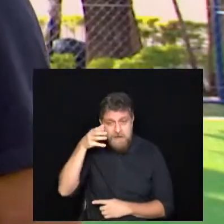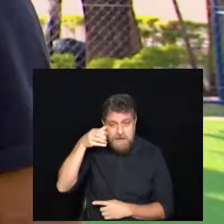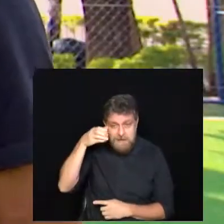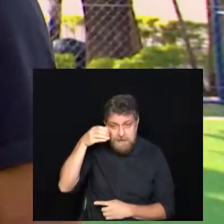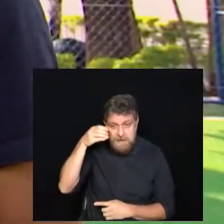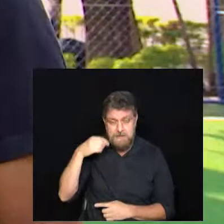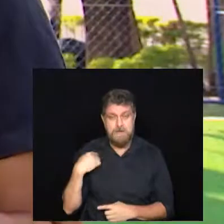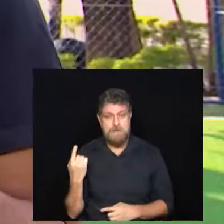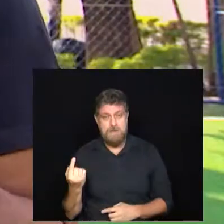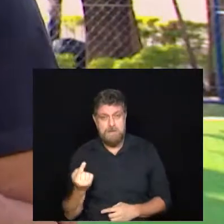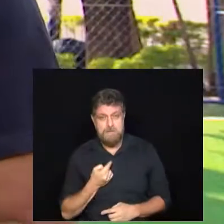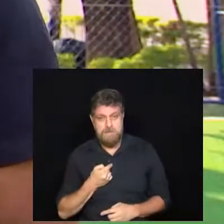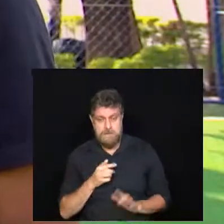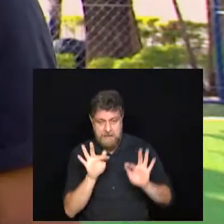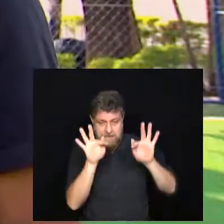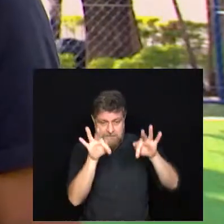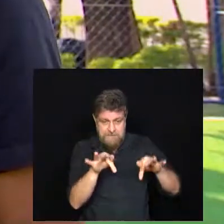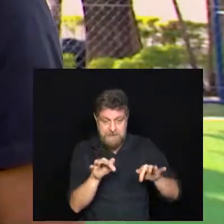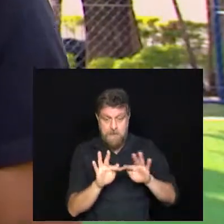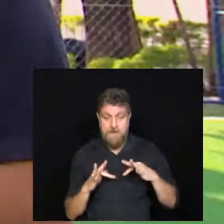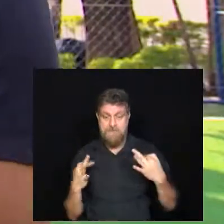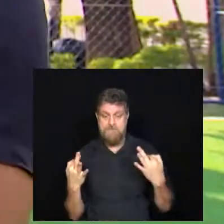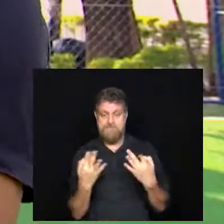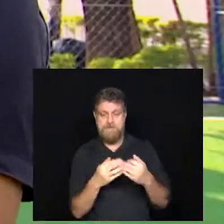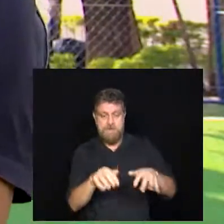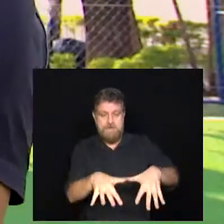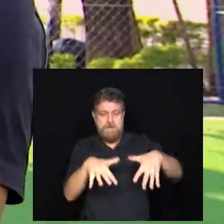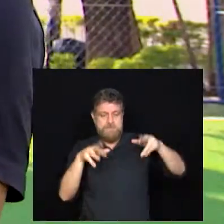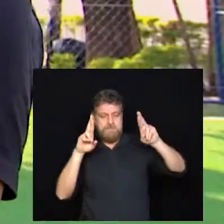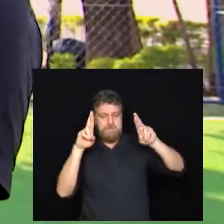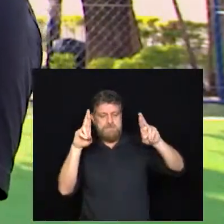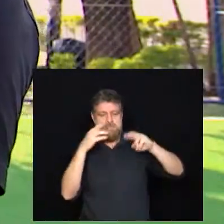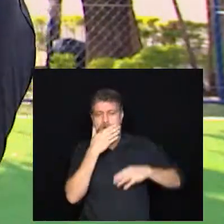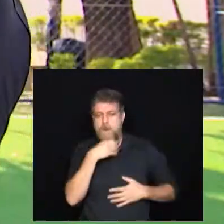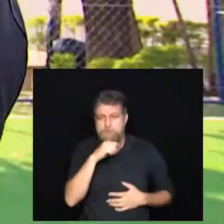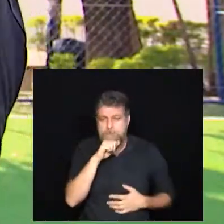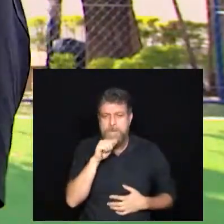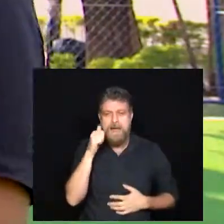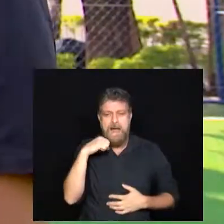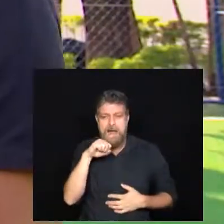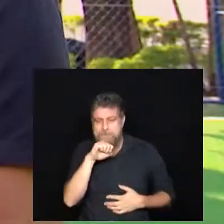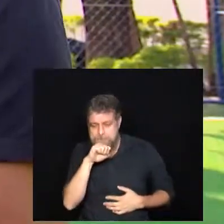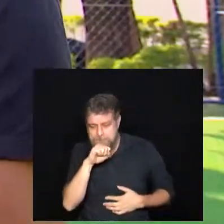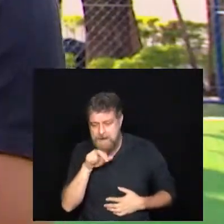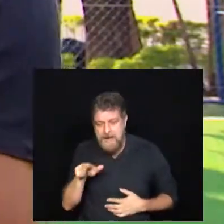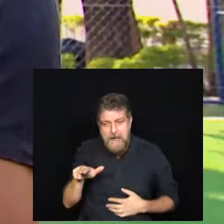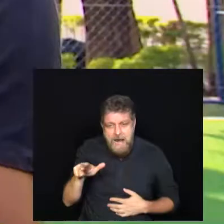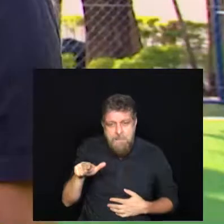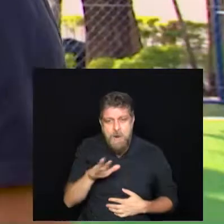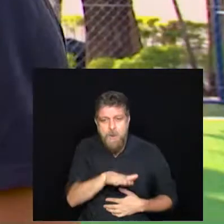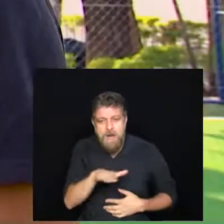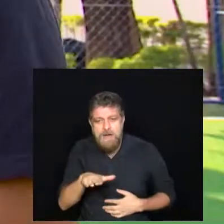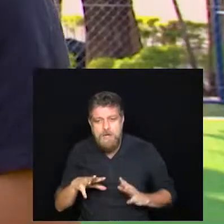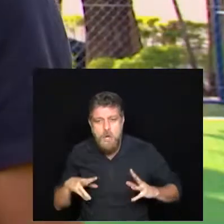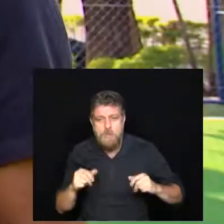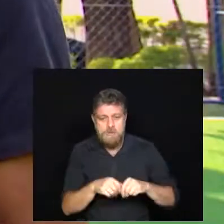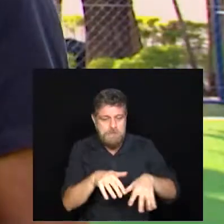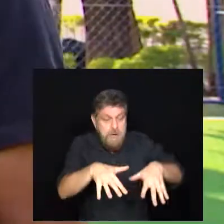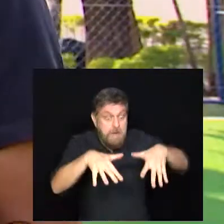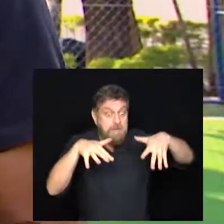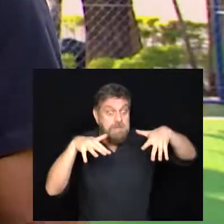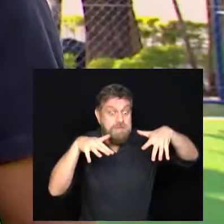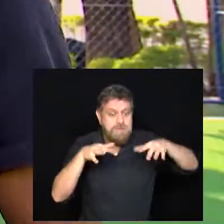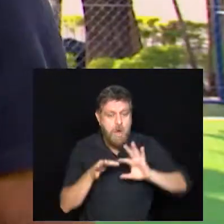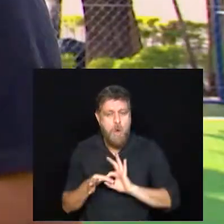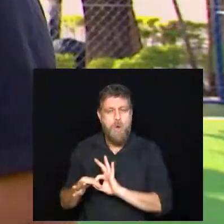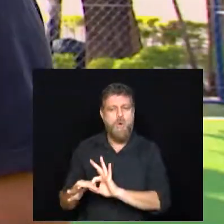final. Você vê famílias, você vê pai, mãe, irmã, criança, todo mundo assistindo ali, bem